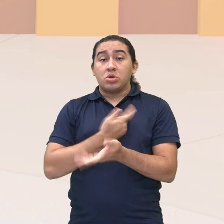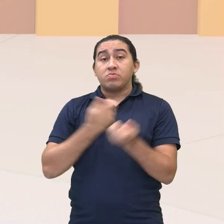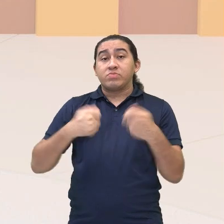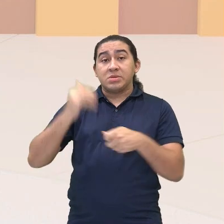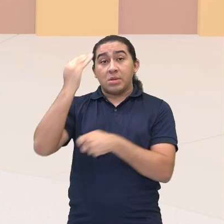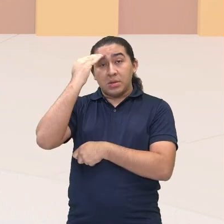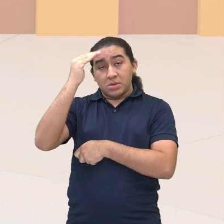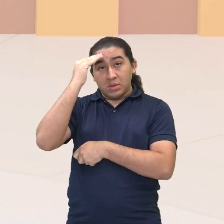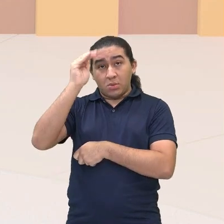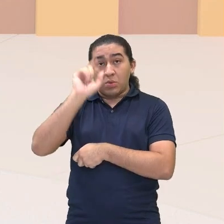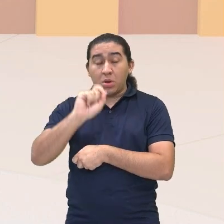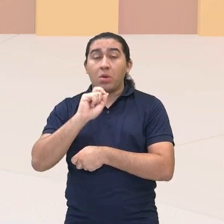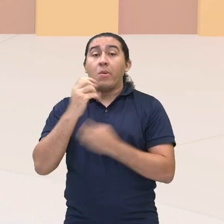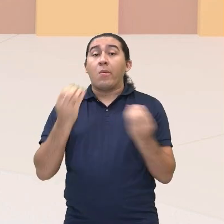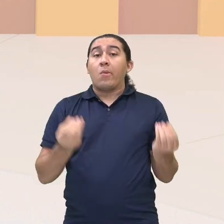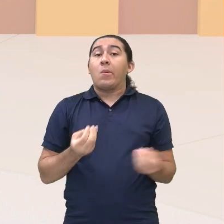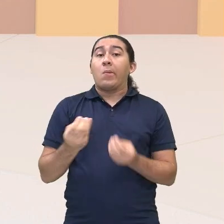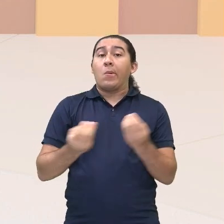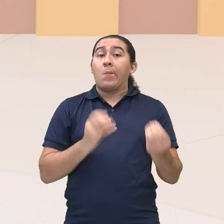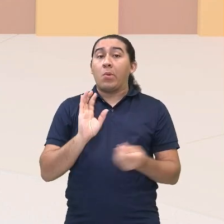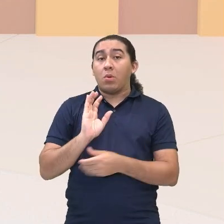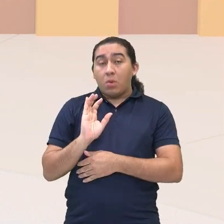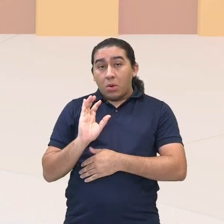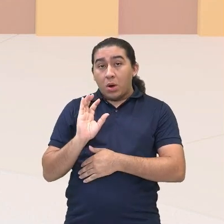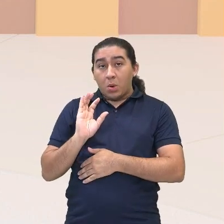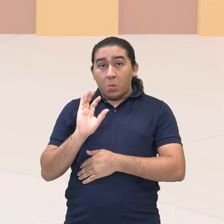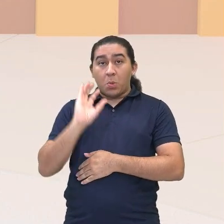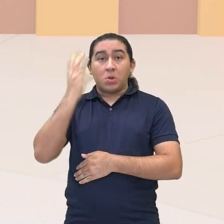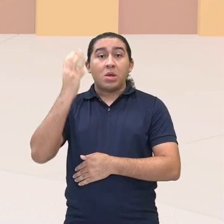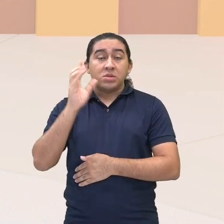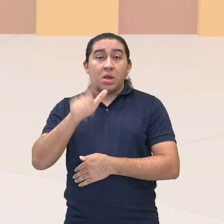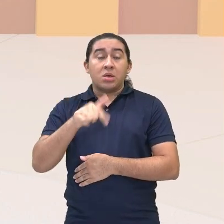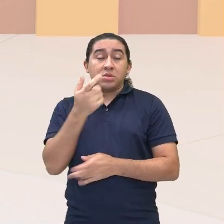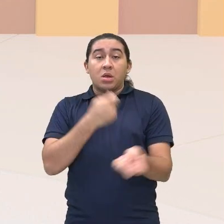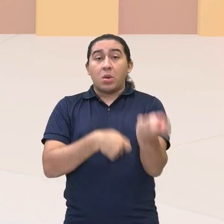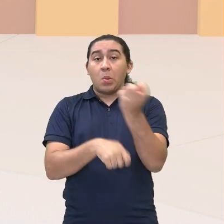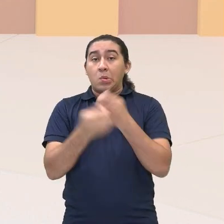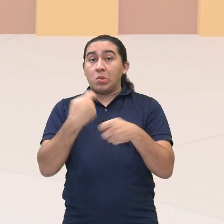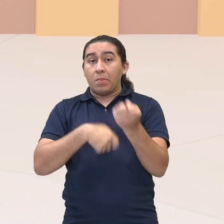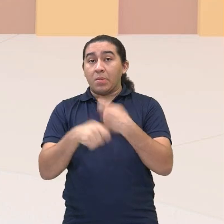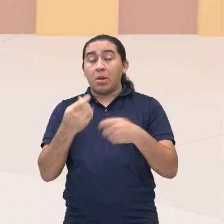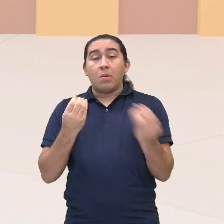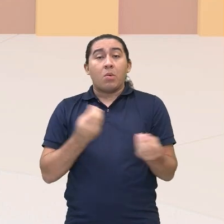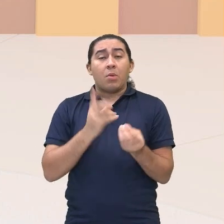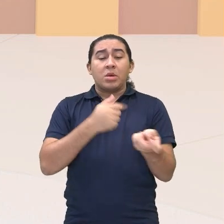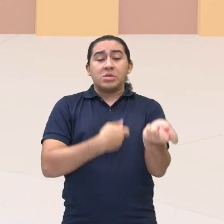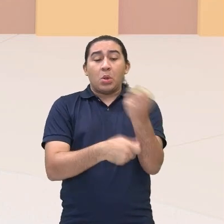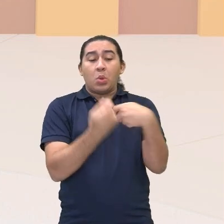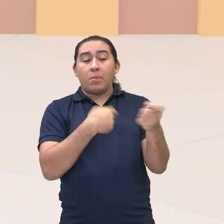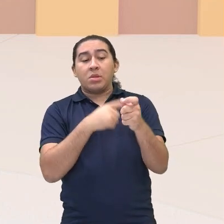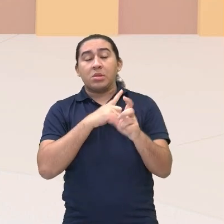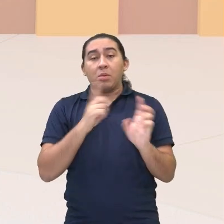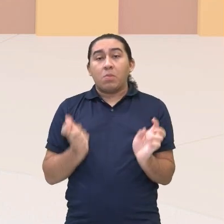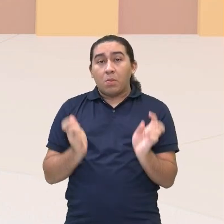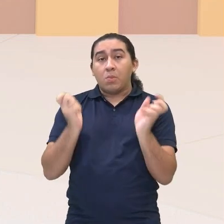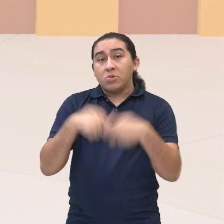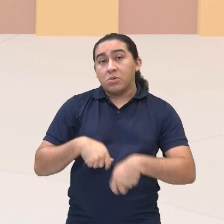entender como que ocorre nessa economia, como que essa economia ela acaba